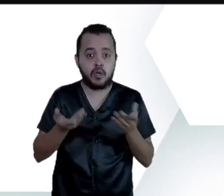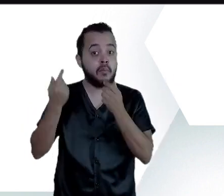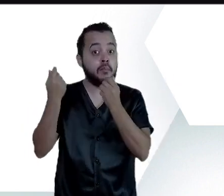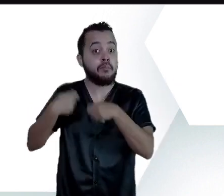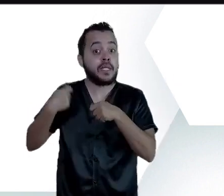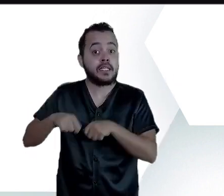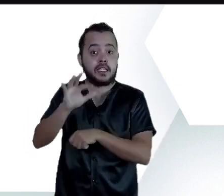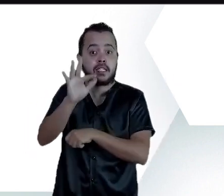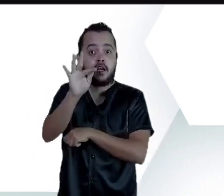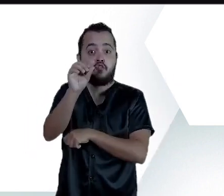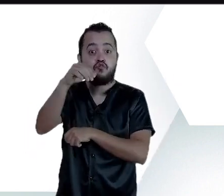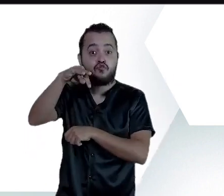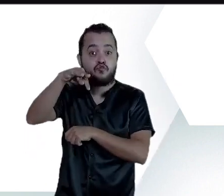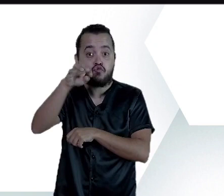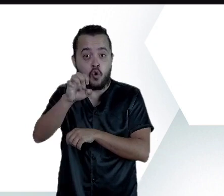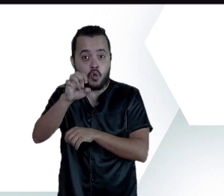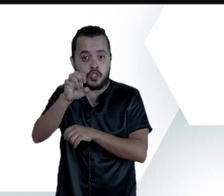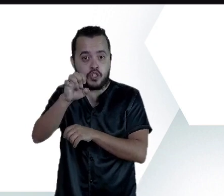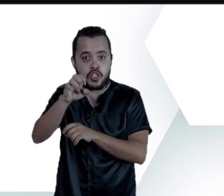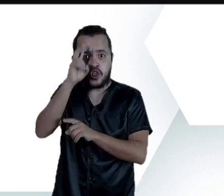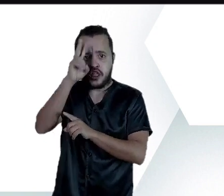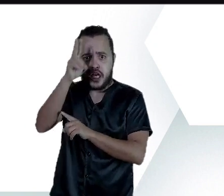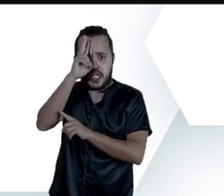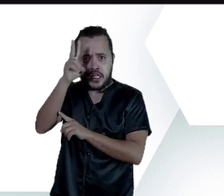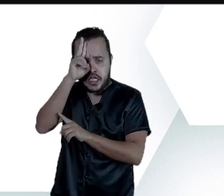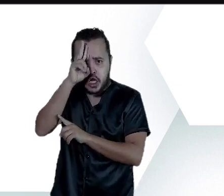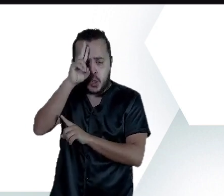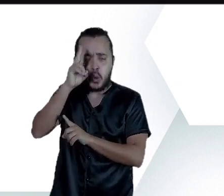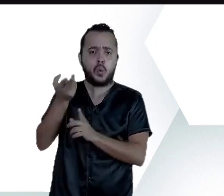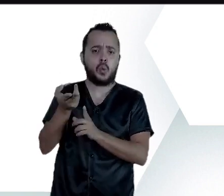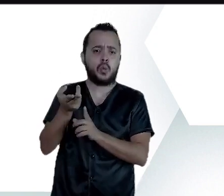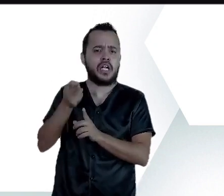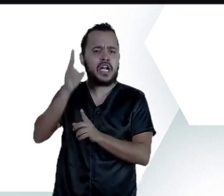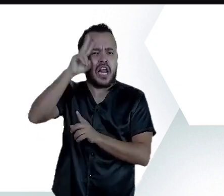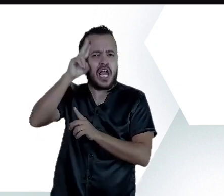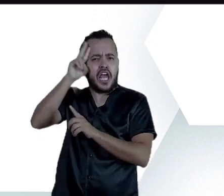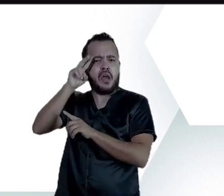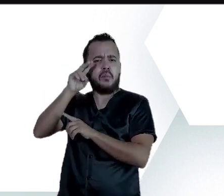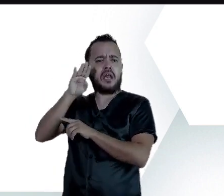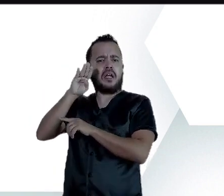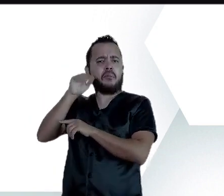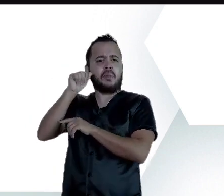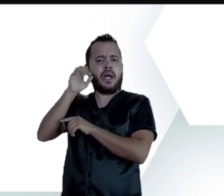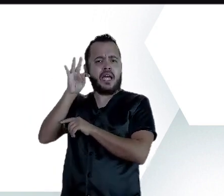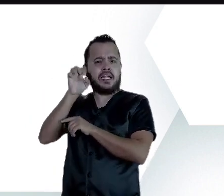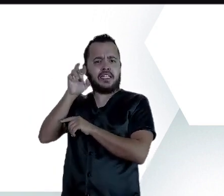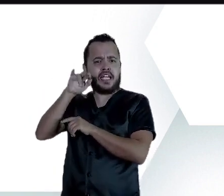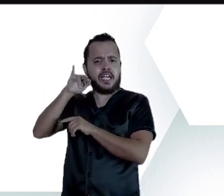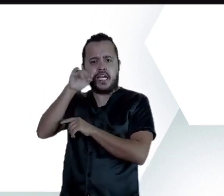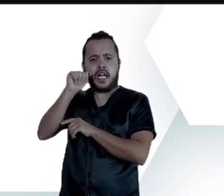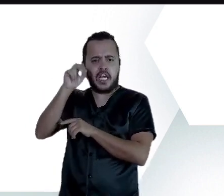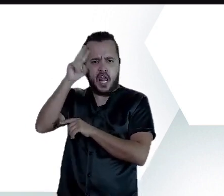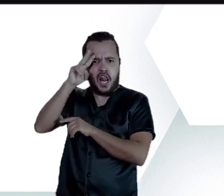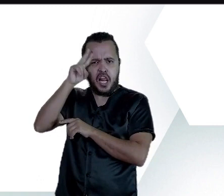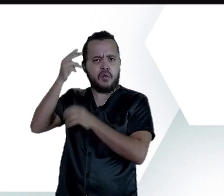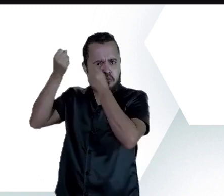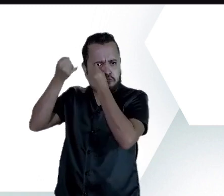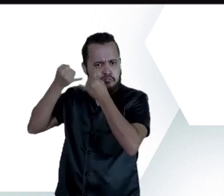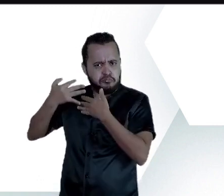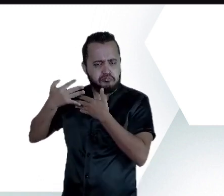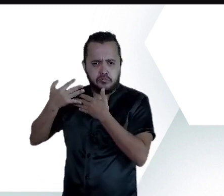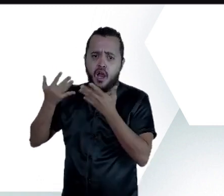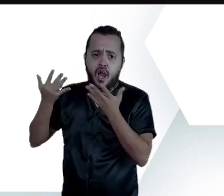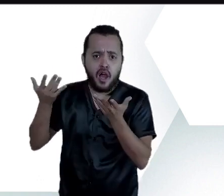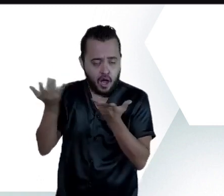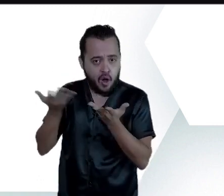uma fonte geradora de tensão elétrica, o que a gente falou nas outras aulas como sendo uma bateria,